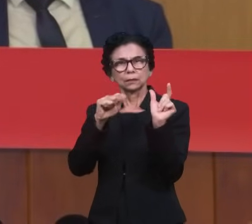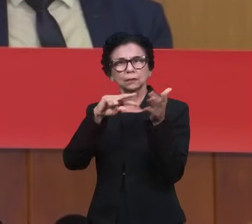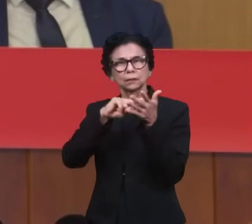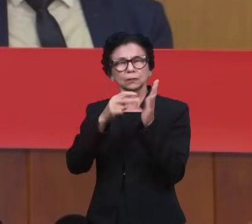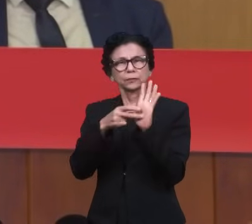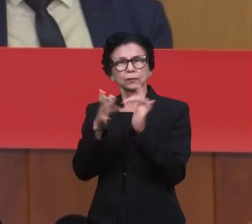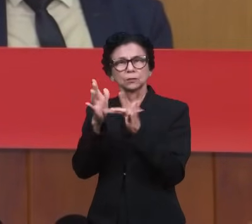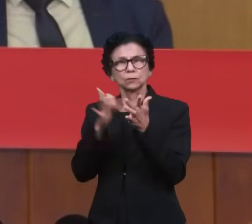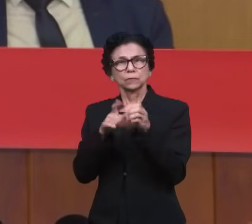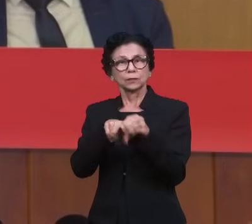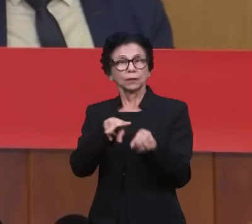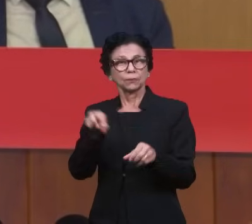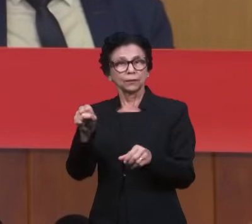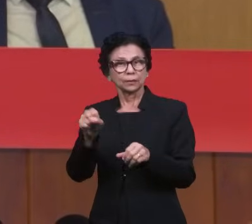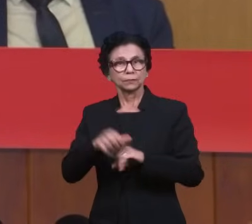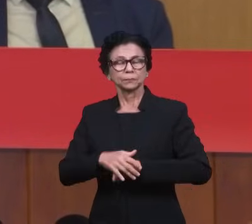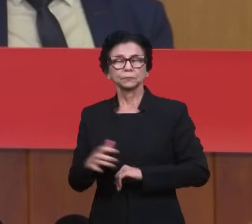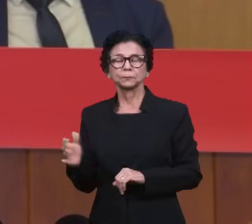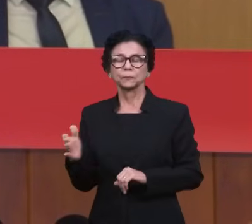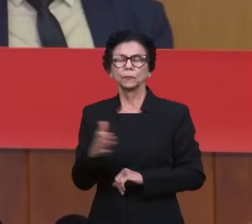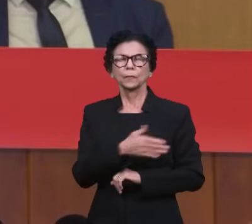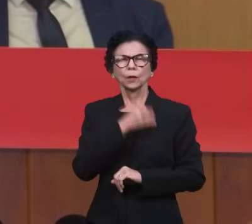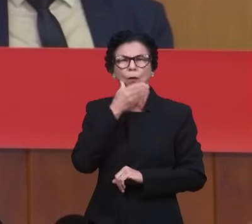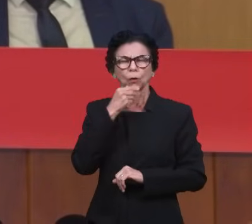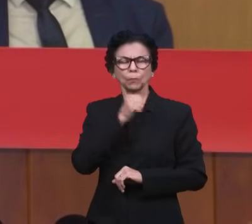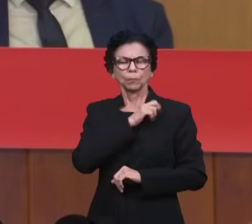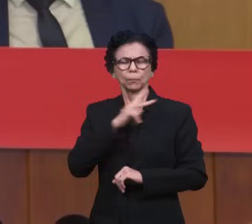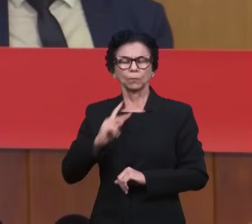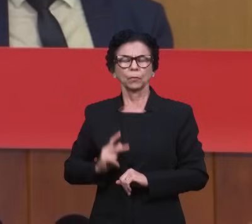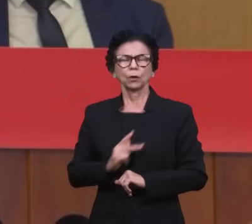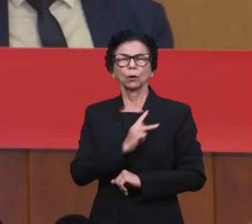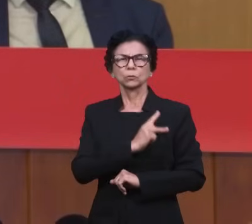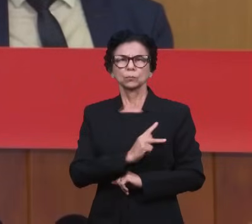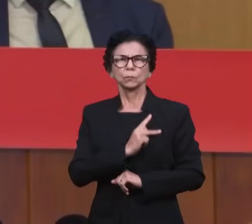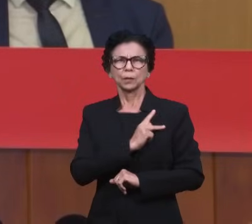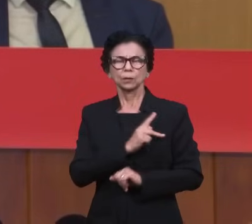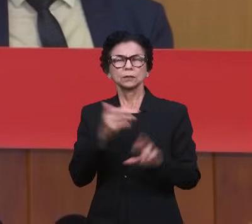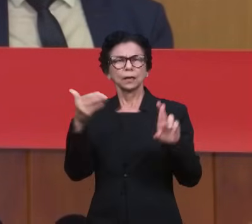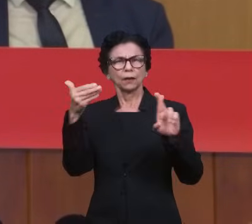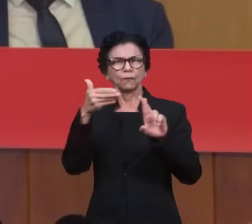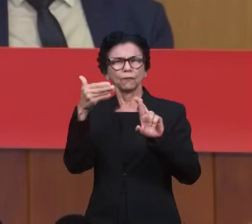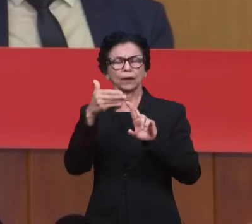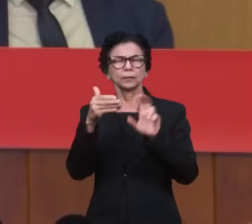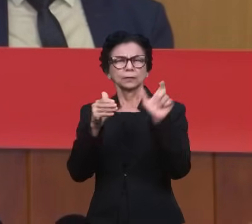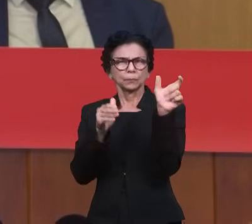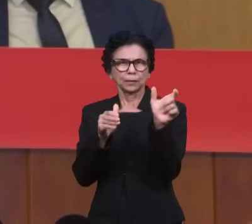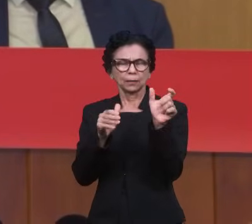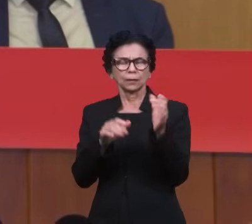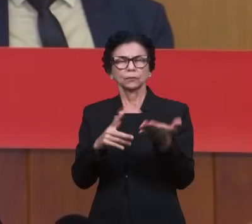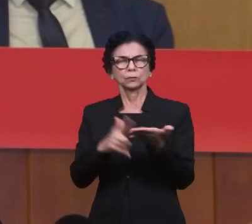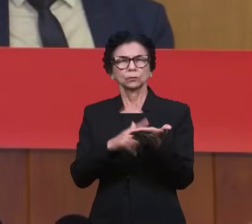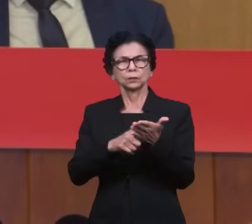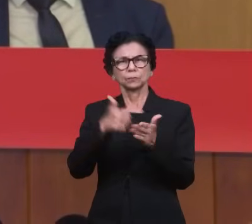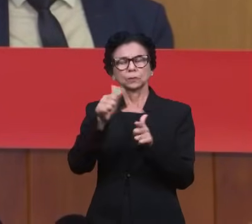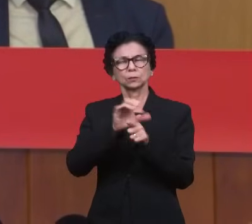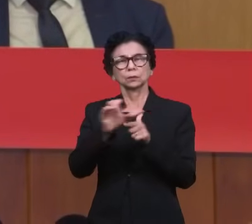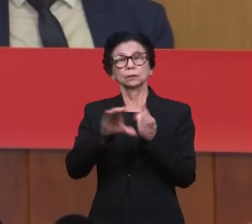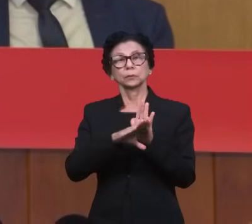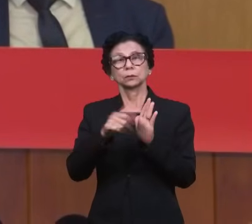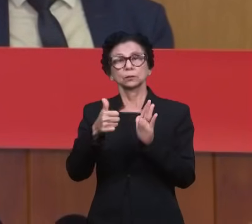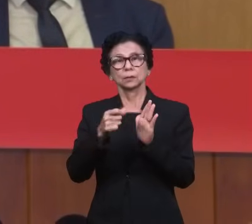Aleluia. Paulo fala a respeito desta palavra. Em 1 Coríntios capítulo 16,